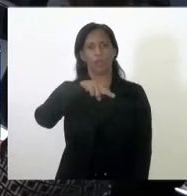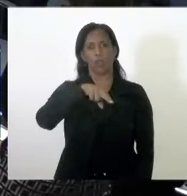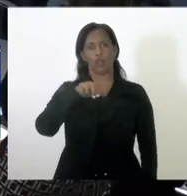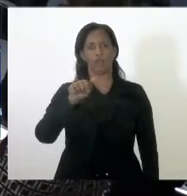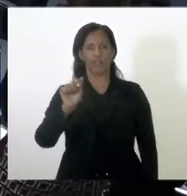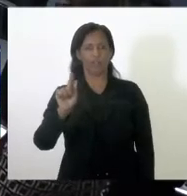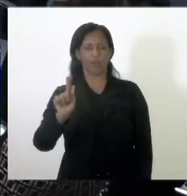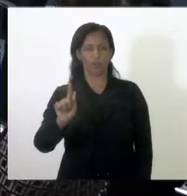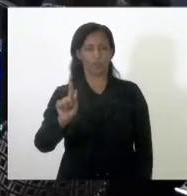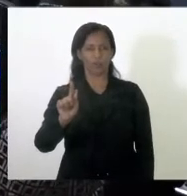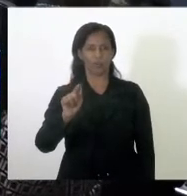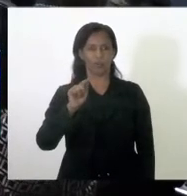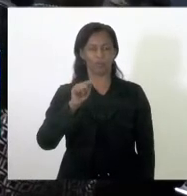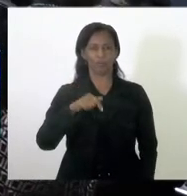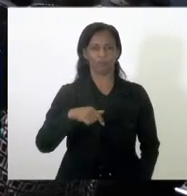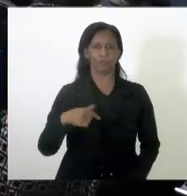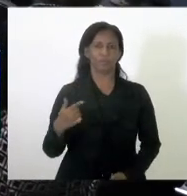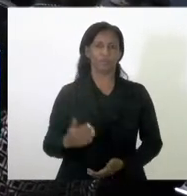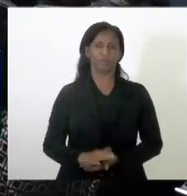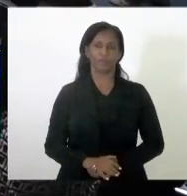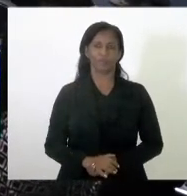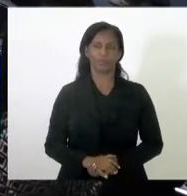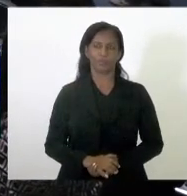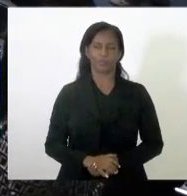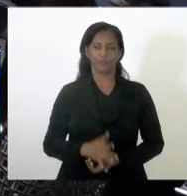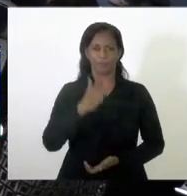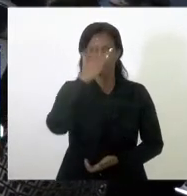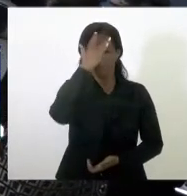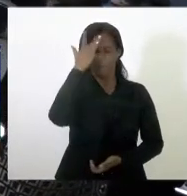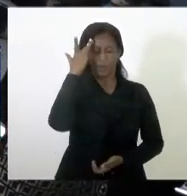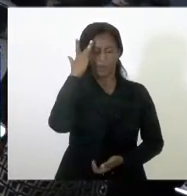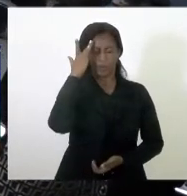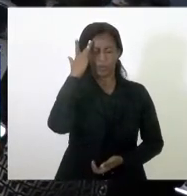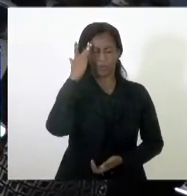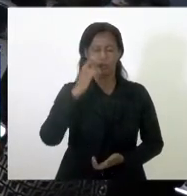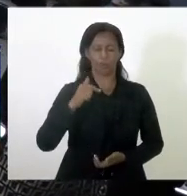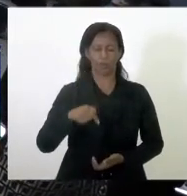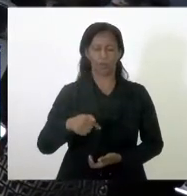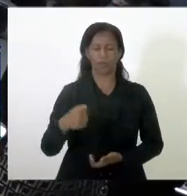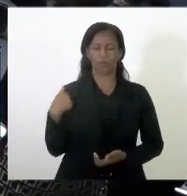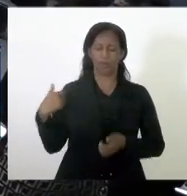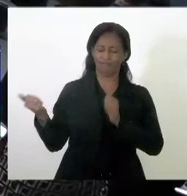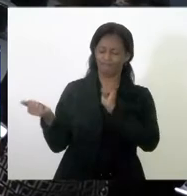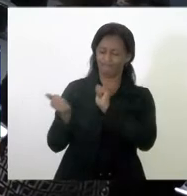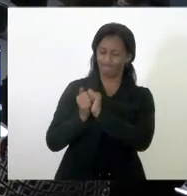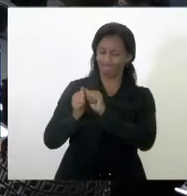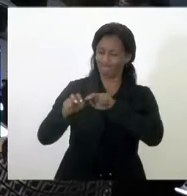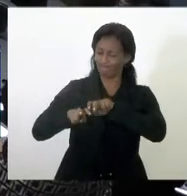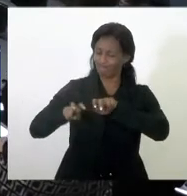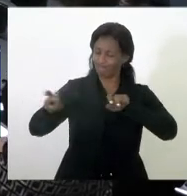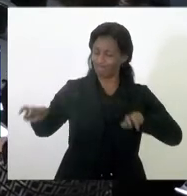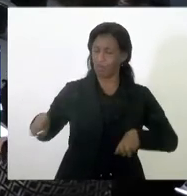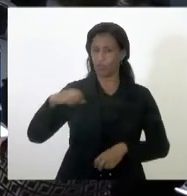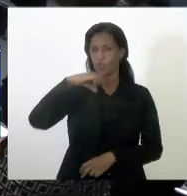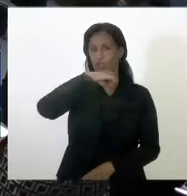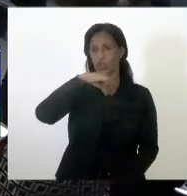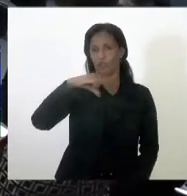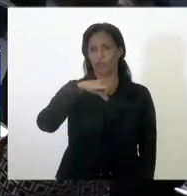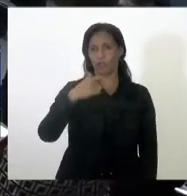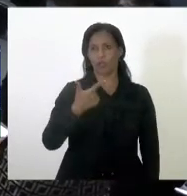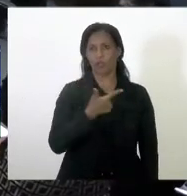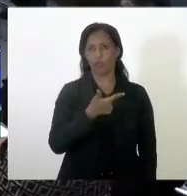querida Baixada Fluminense, pessoa que foi meu companheiro de mesa aqui no ano de 99,